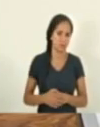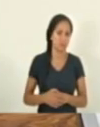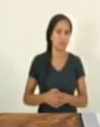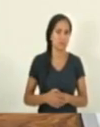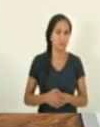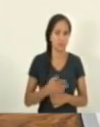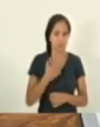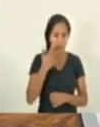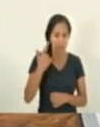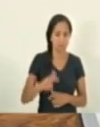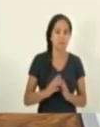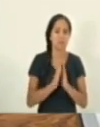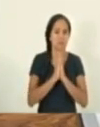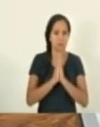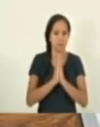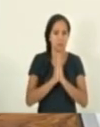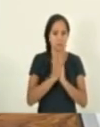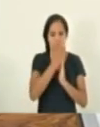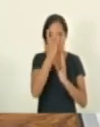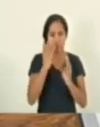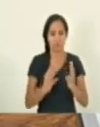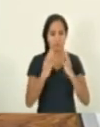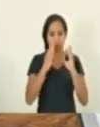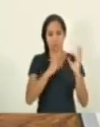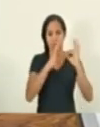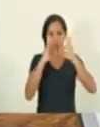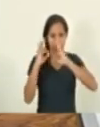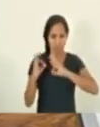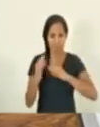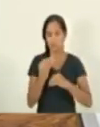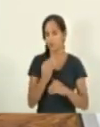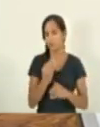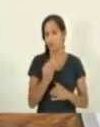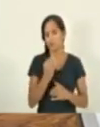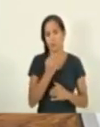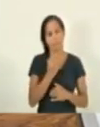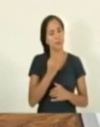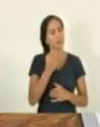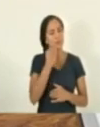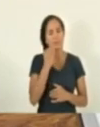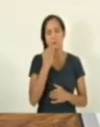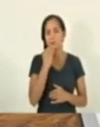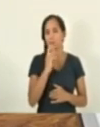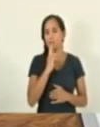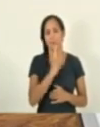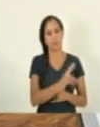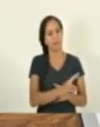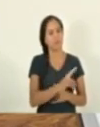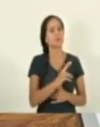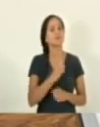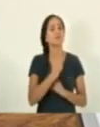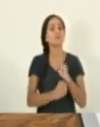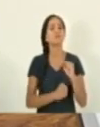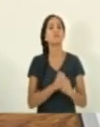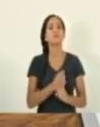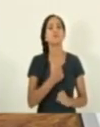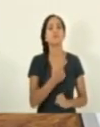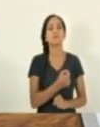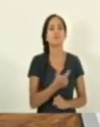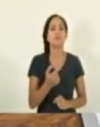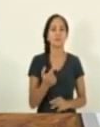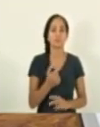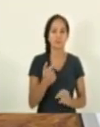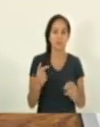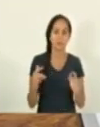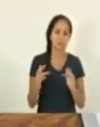vez, faço um apelo àqueles que nos assistem, que ainda não responderam ao censo demográfico de 2022, entre